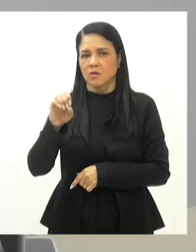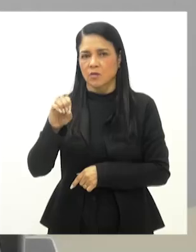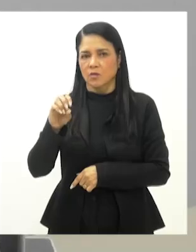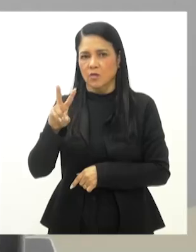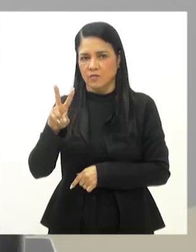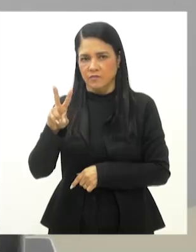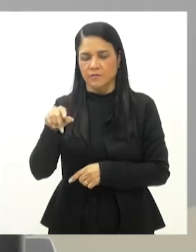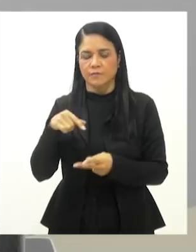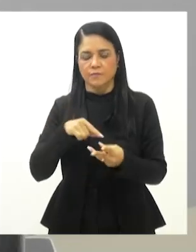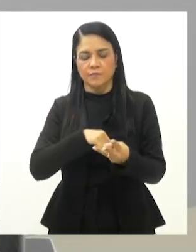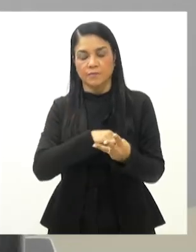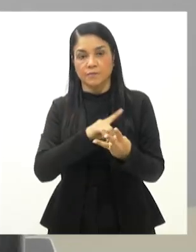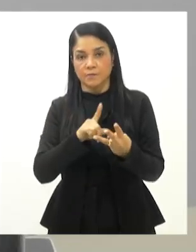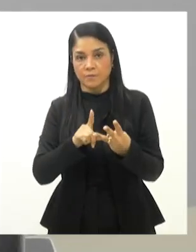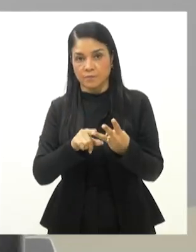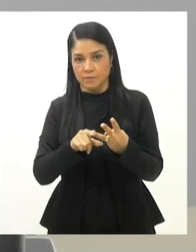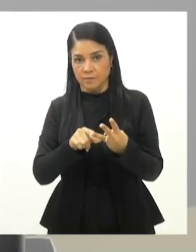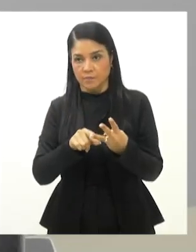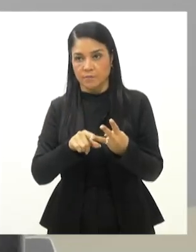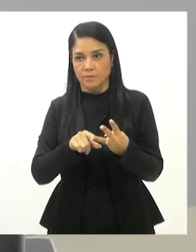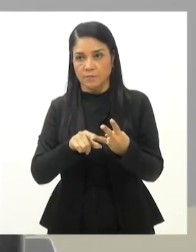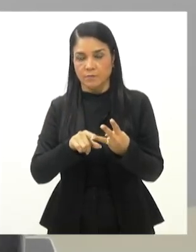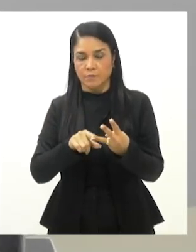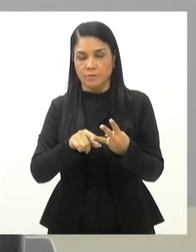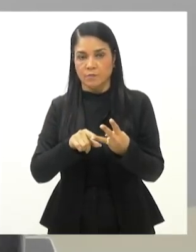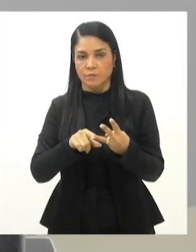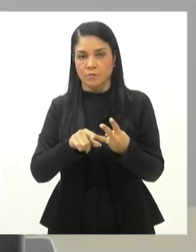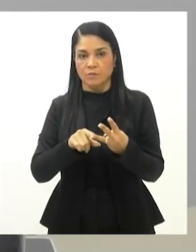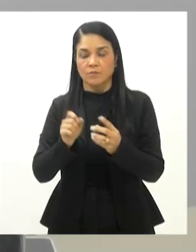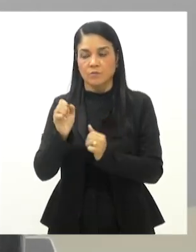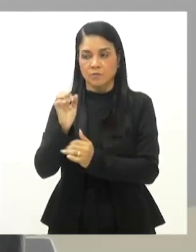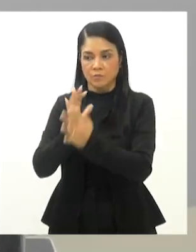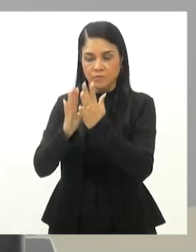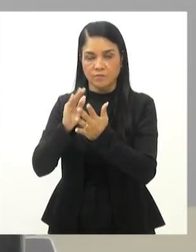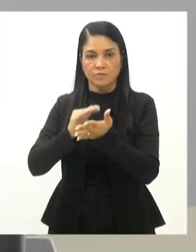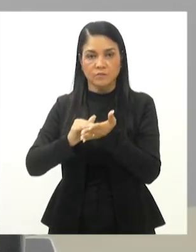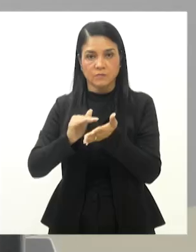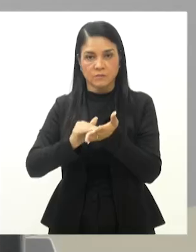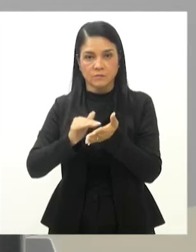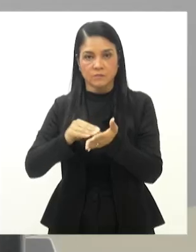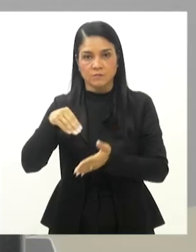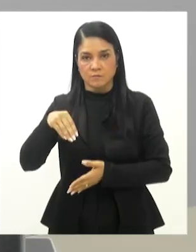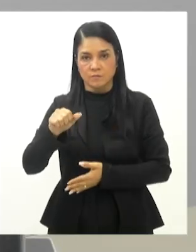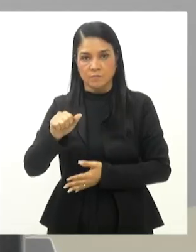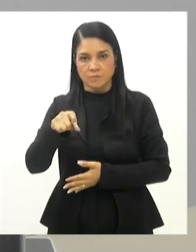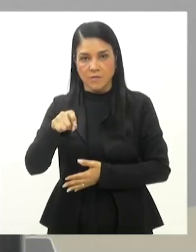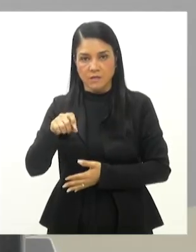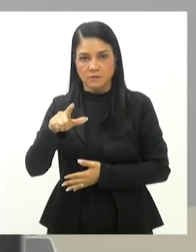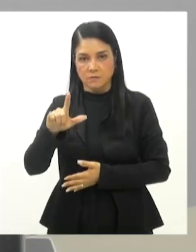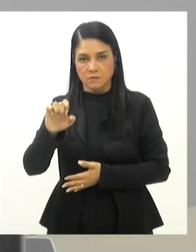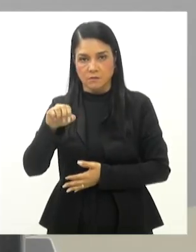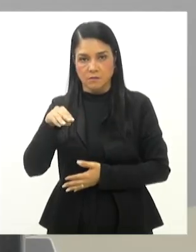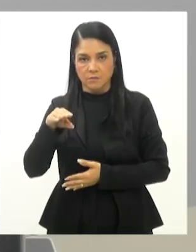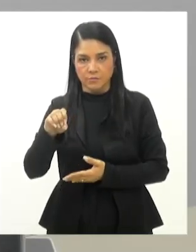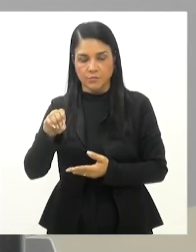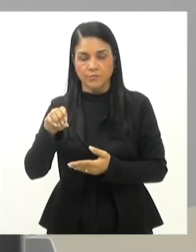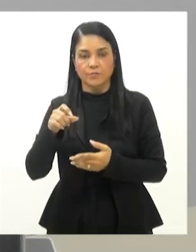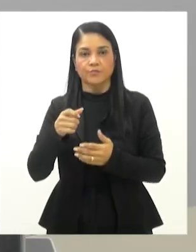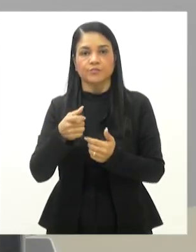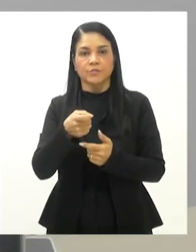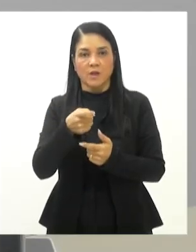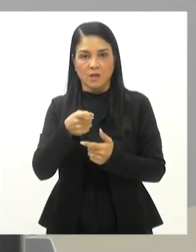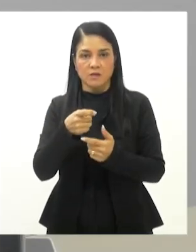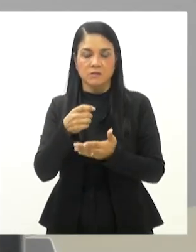Ainda nesse âmbito, ouvir o secretário Max Lemos, ex-secretário que também